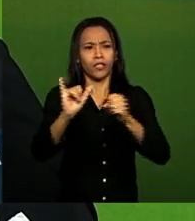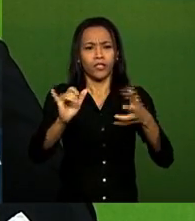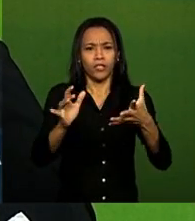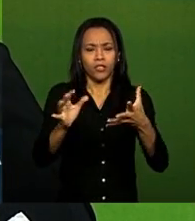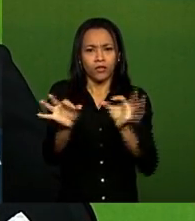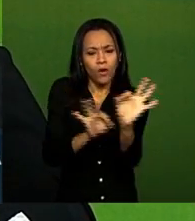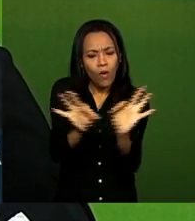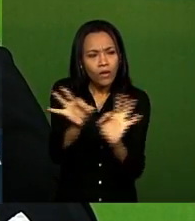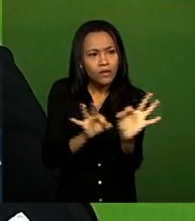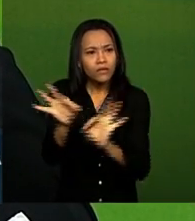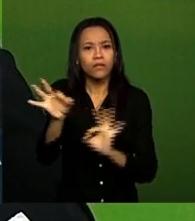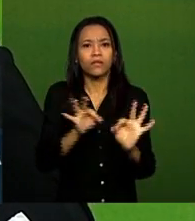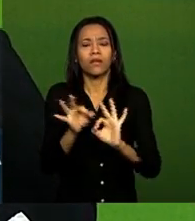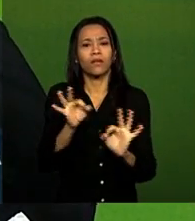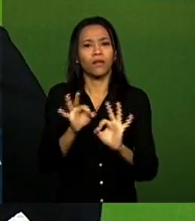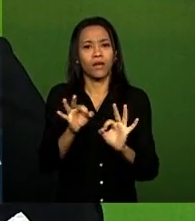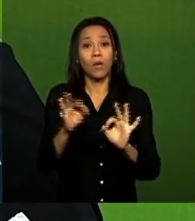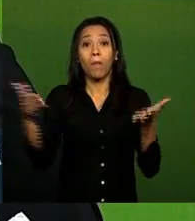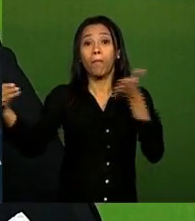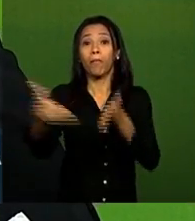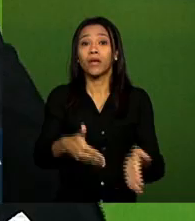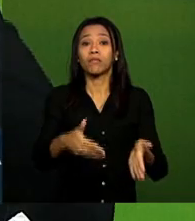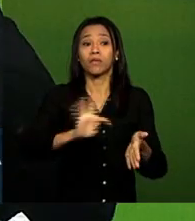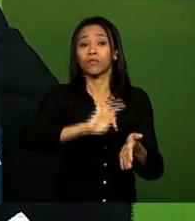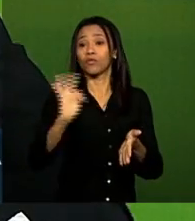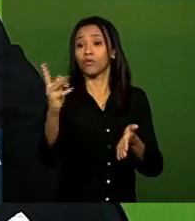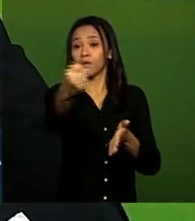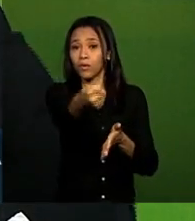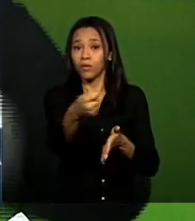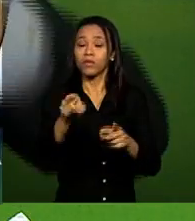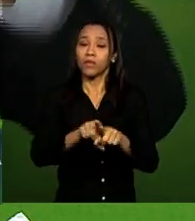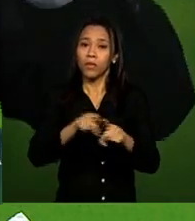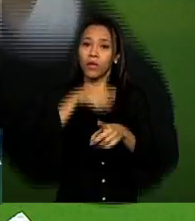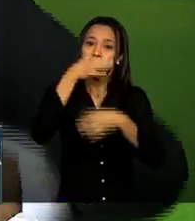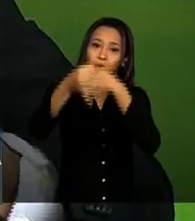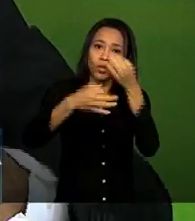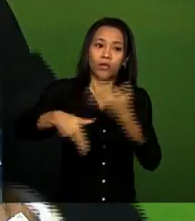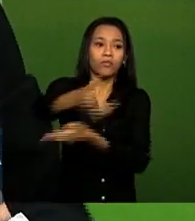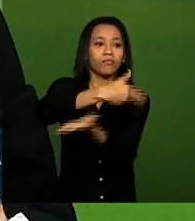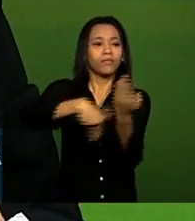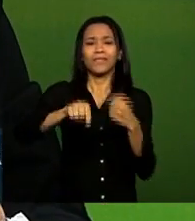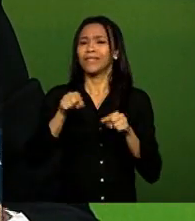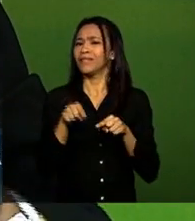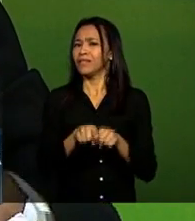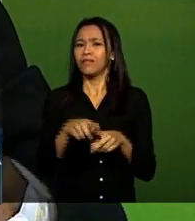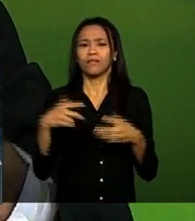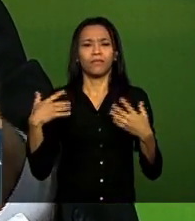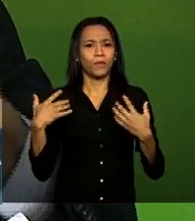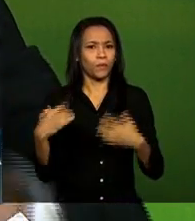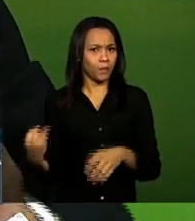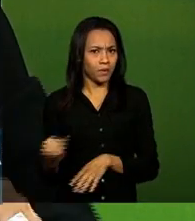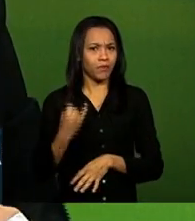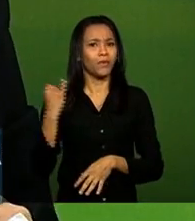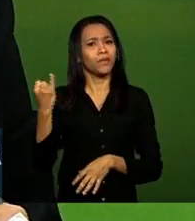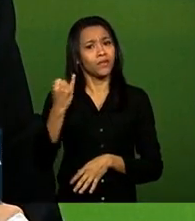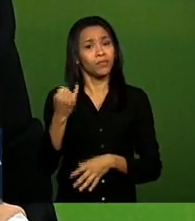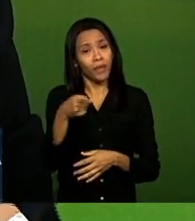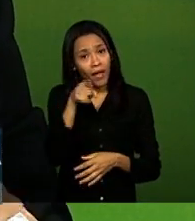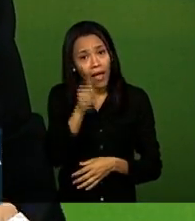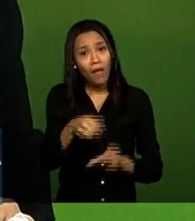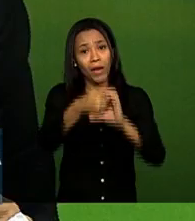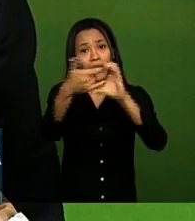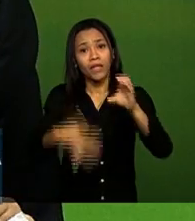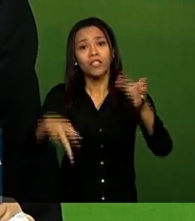diálogo permanente é um enriquecimento enorme e uma característica eh da Democracia